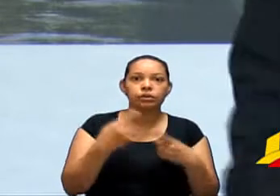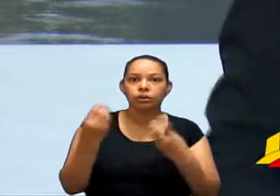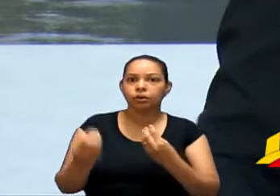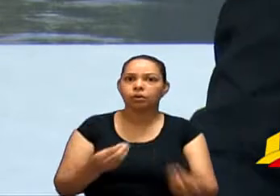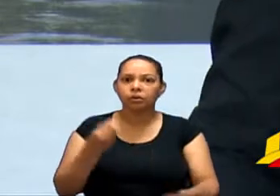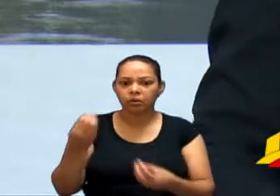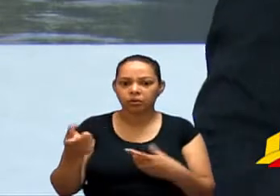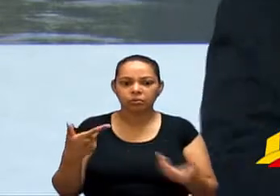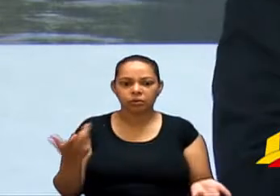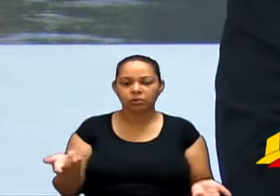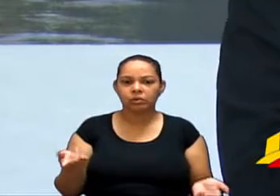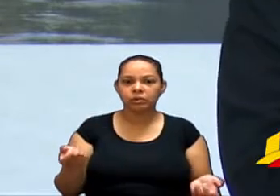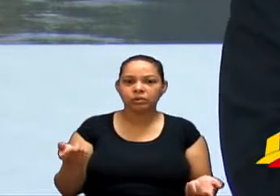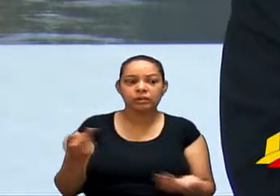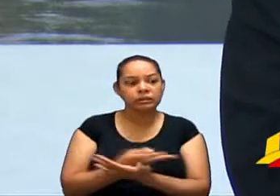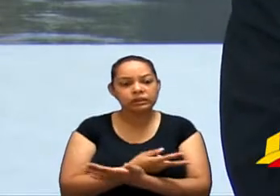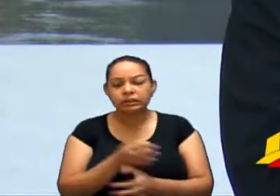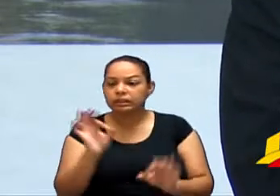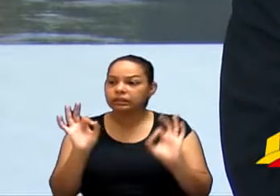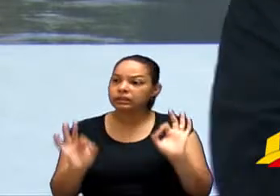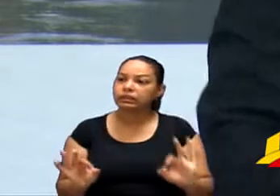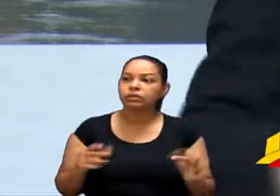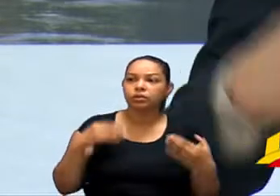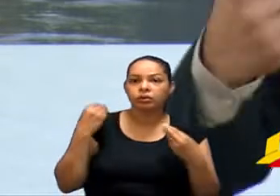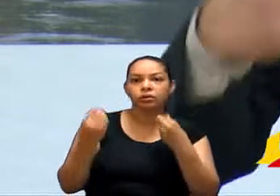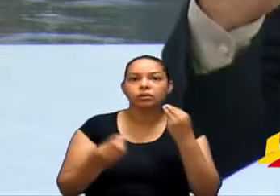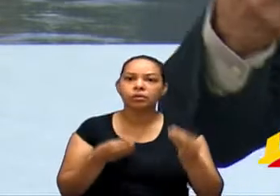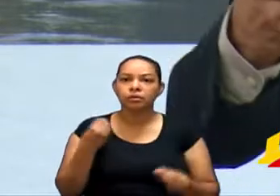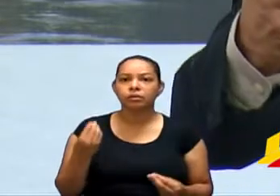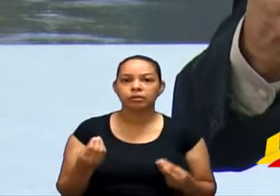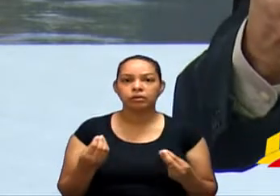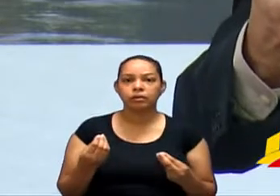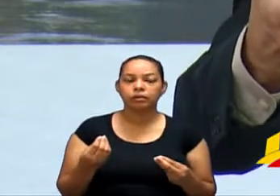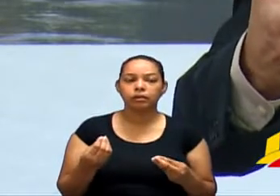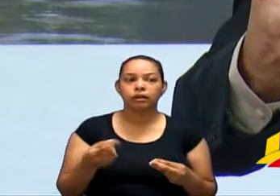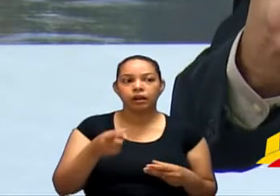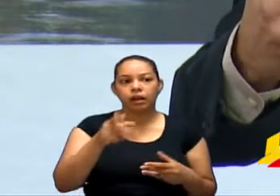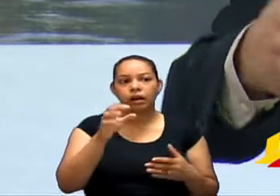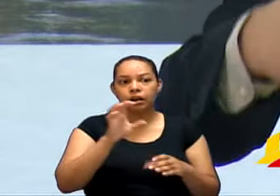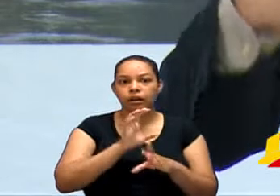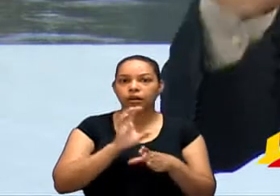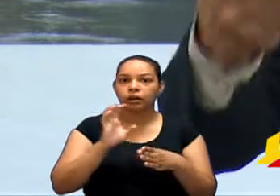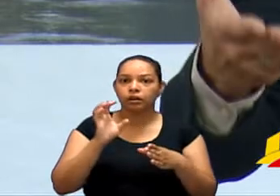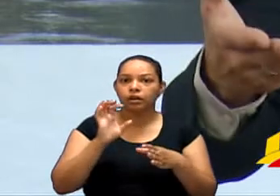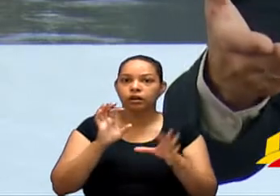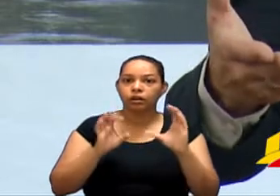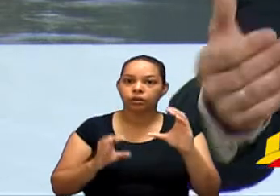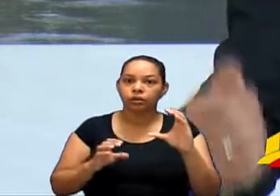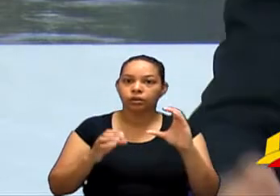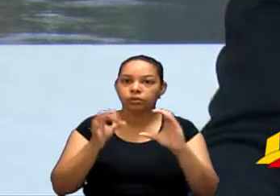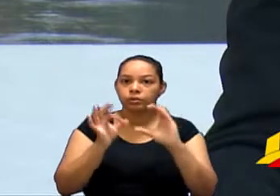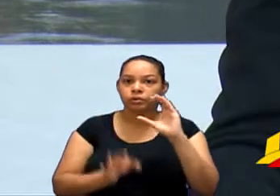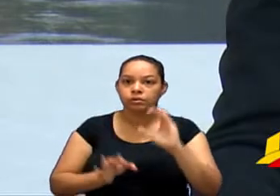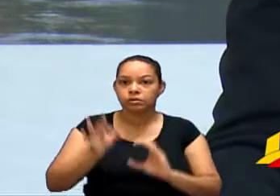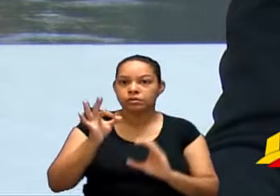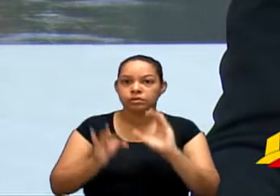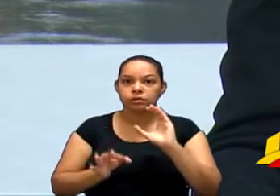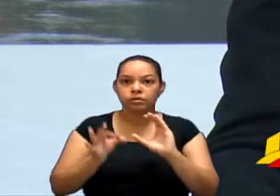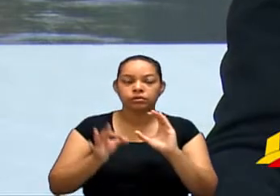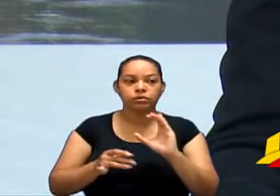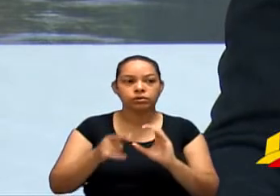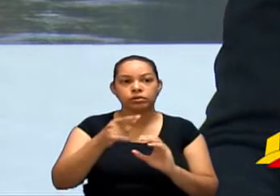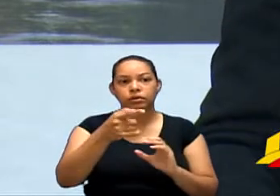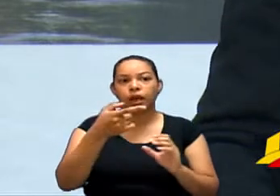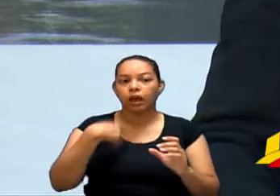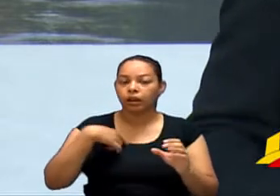se apegou no jeito certo ou errado eu sei que a comissão de justiça é que tem o poder maior aqui